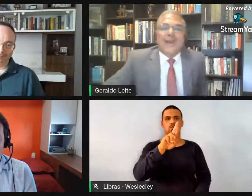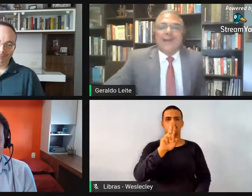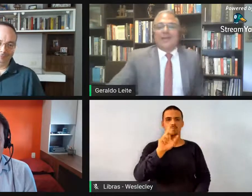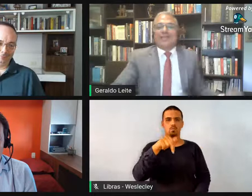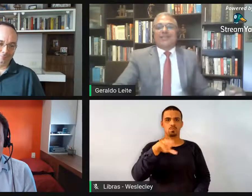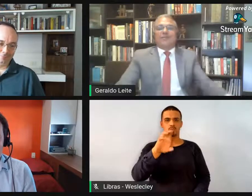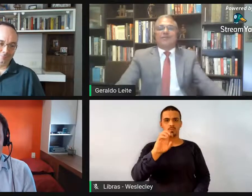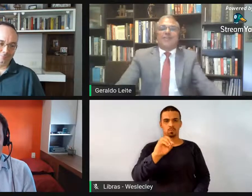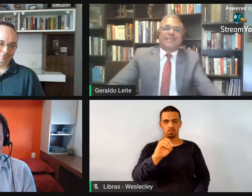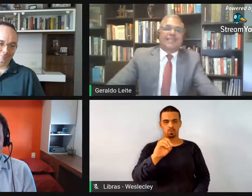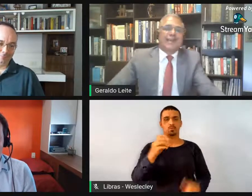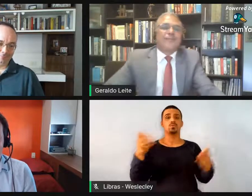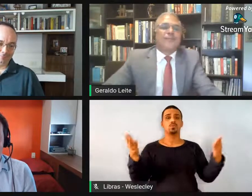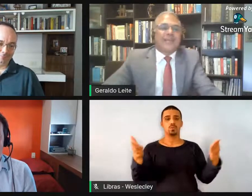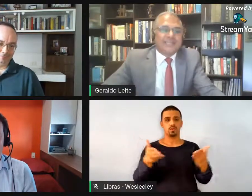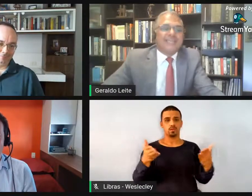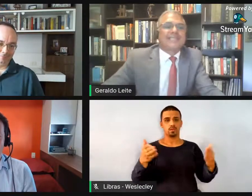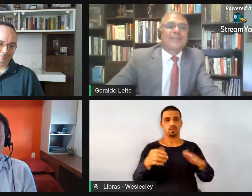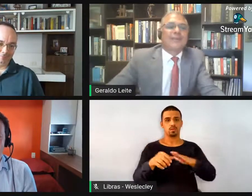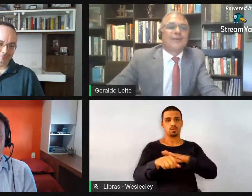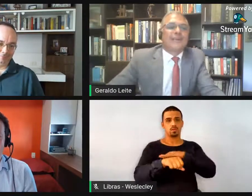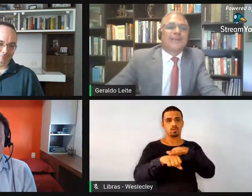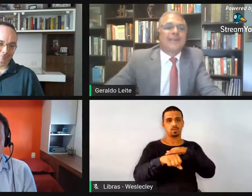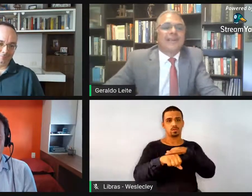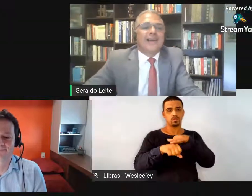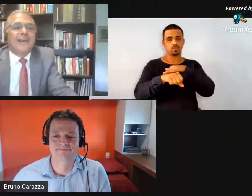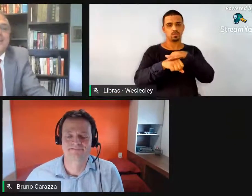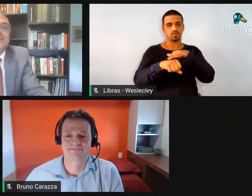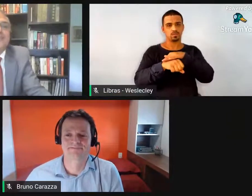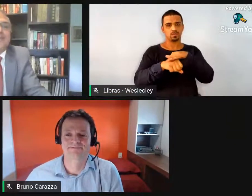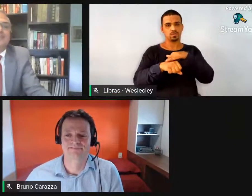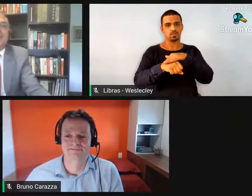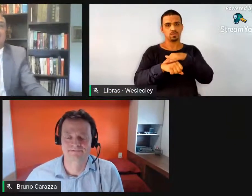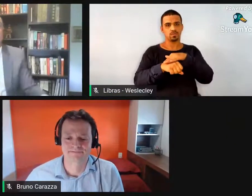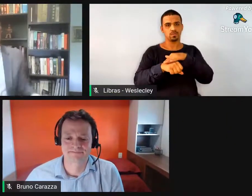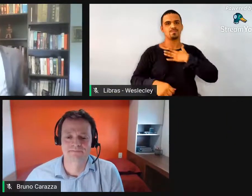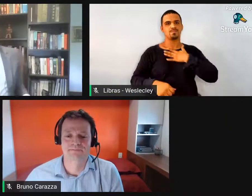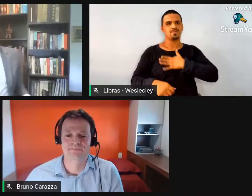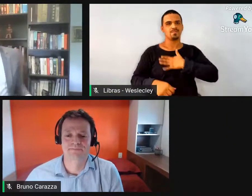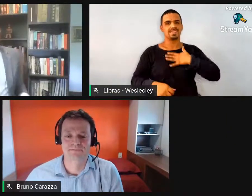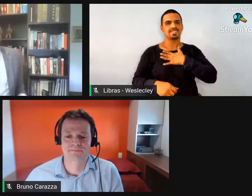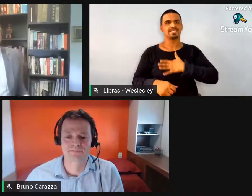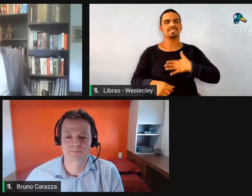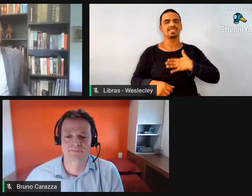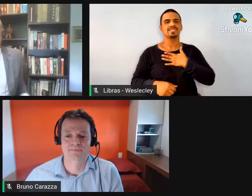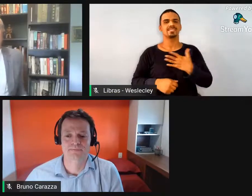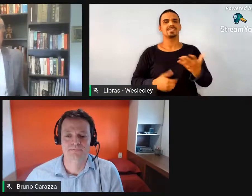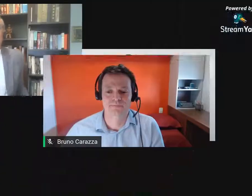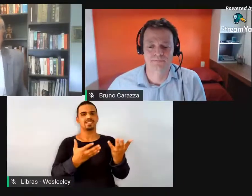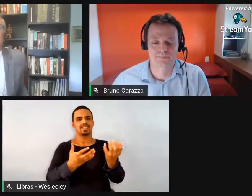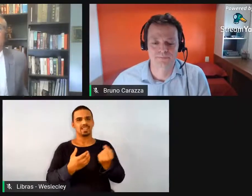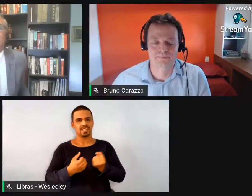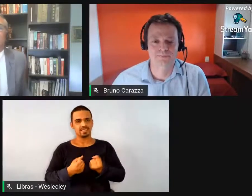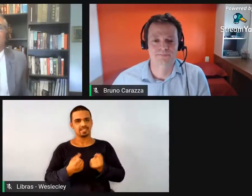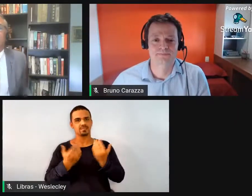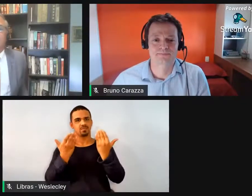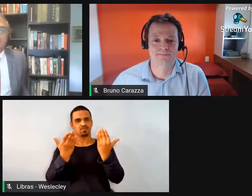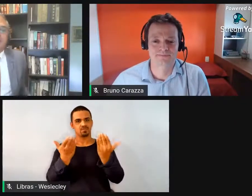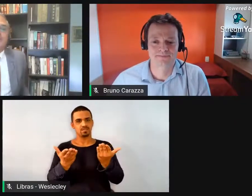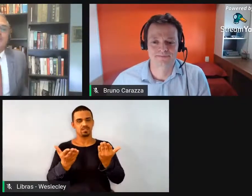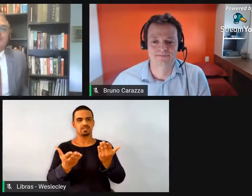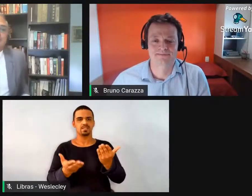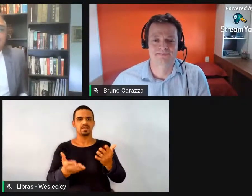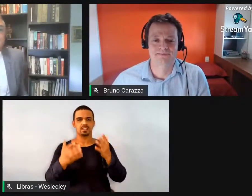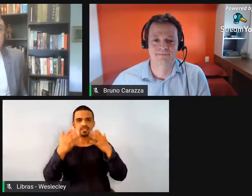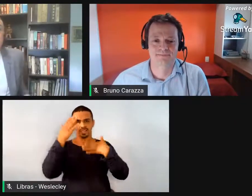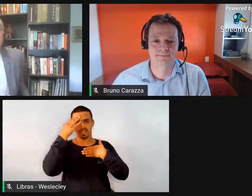vamos agora à nossa conversa. É um prazer recebê-lo aqui. A Câmara dos Deputados agradece mais uma vez a sua atenção conosco.